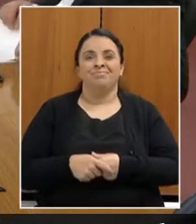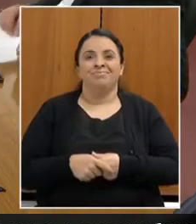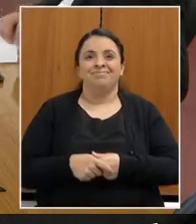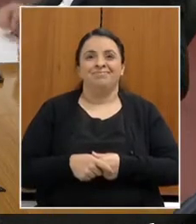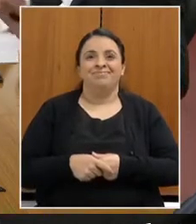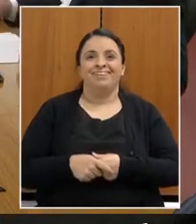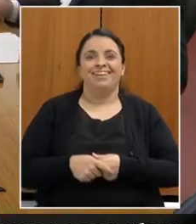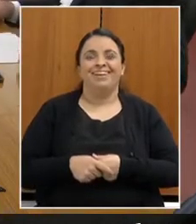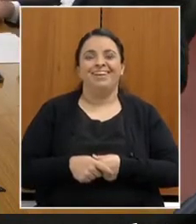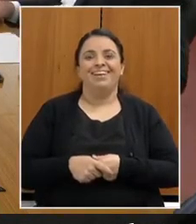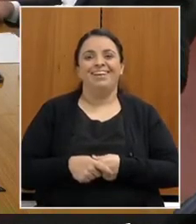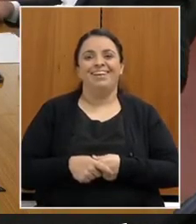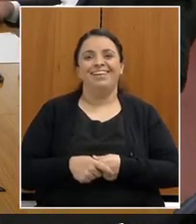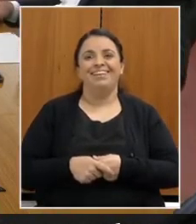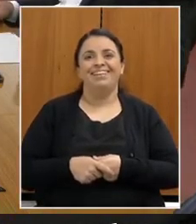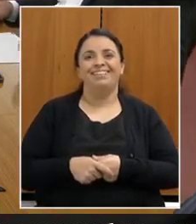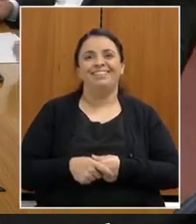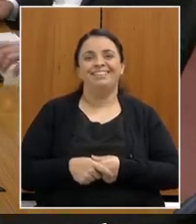Obrigado.